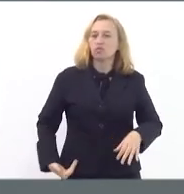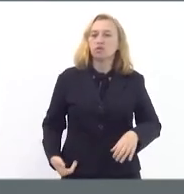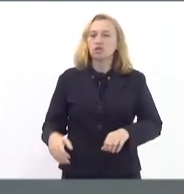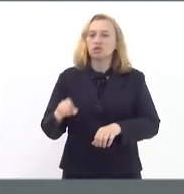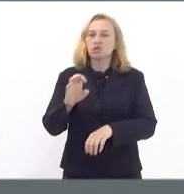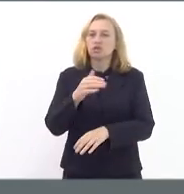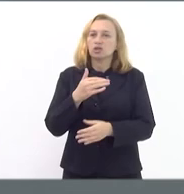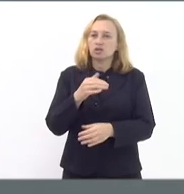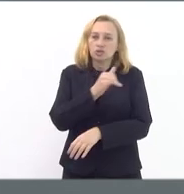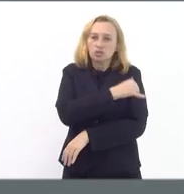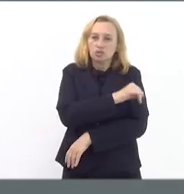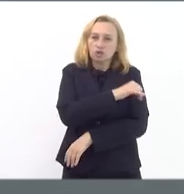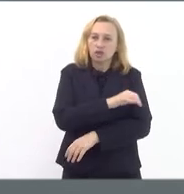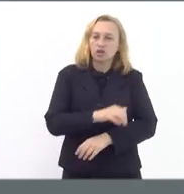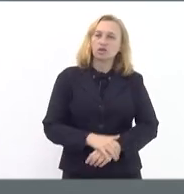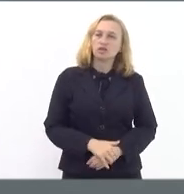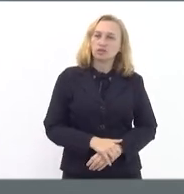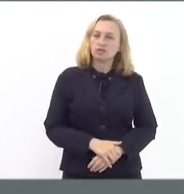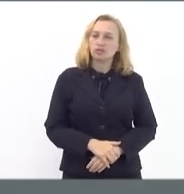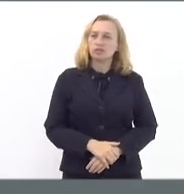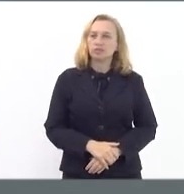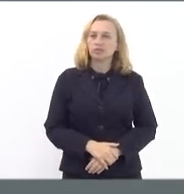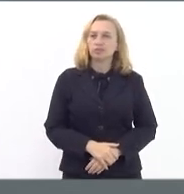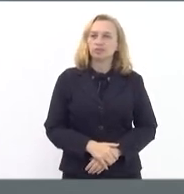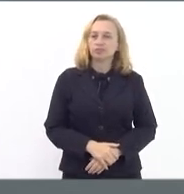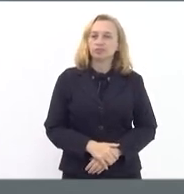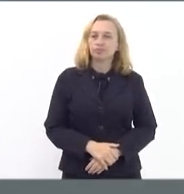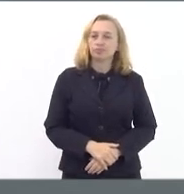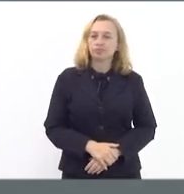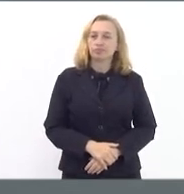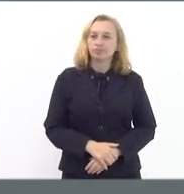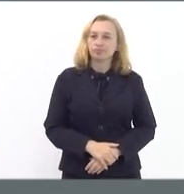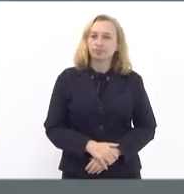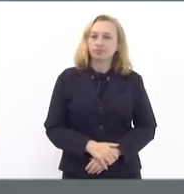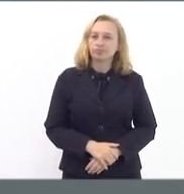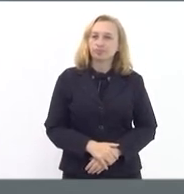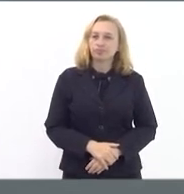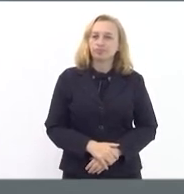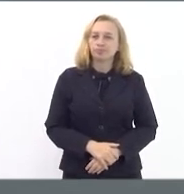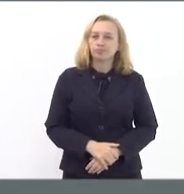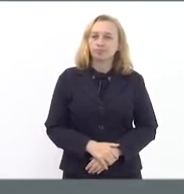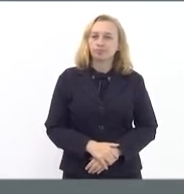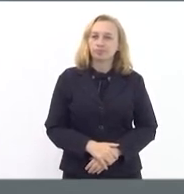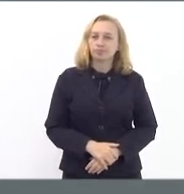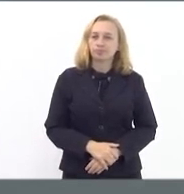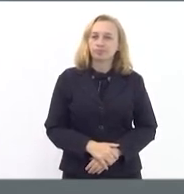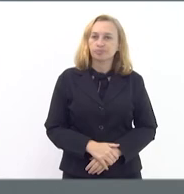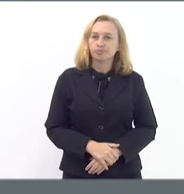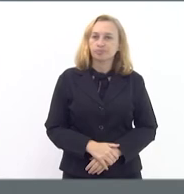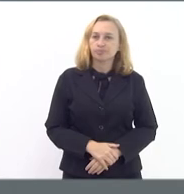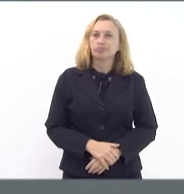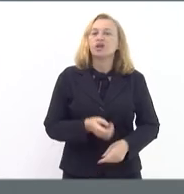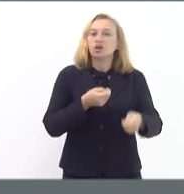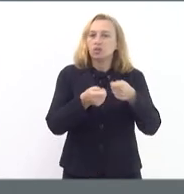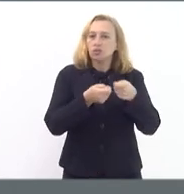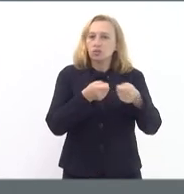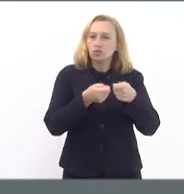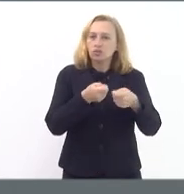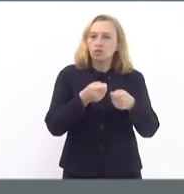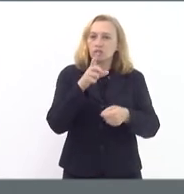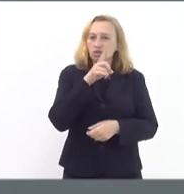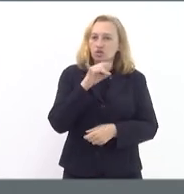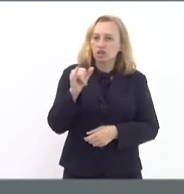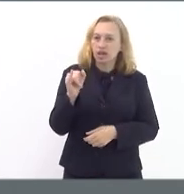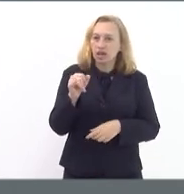na verdade da realidade da região metropolitana tem um ambiente a tua que a gente tem o controle de águia Nossa